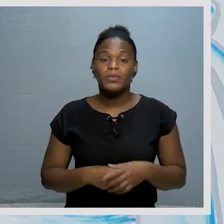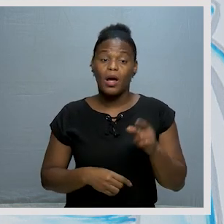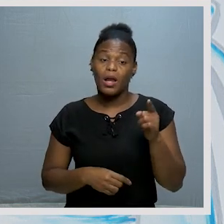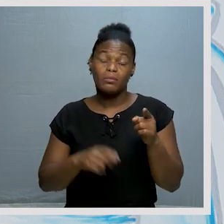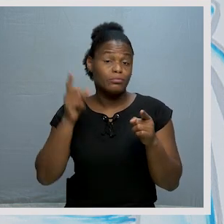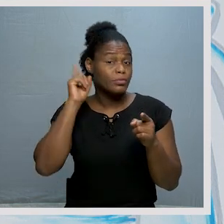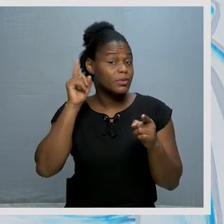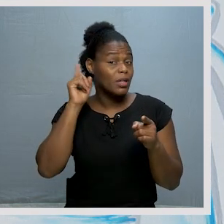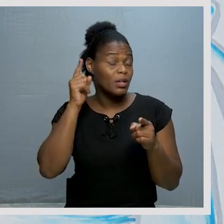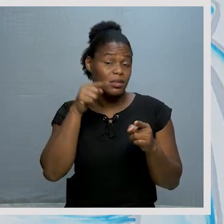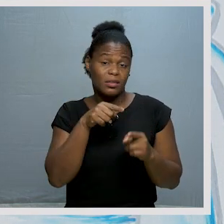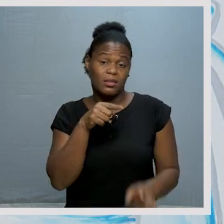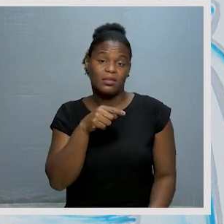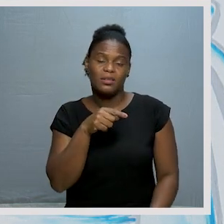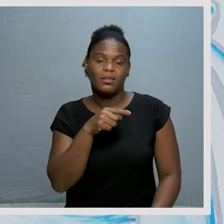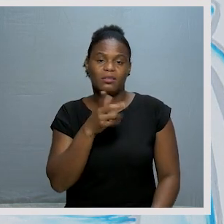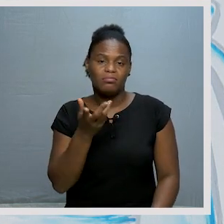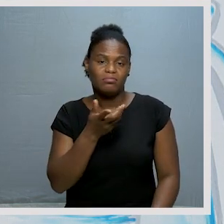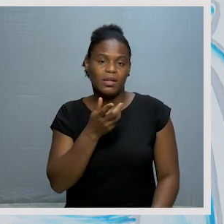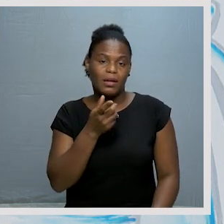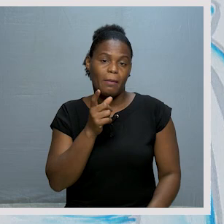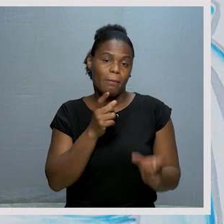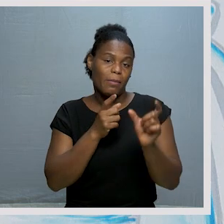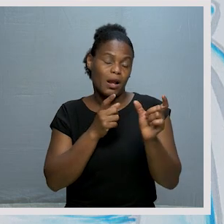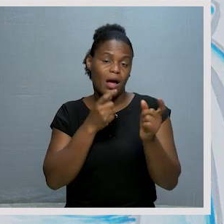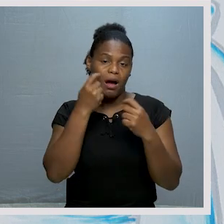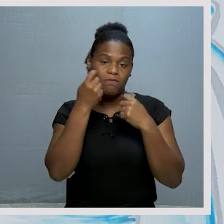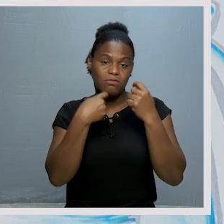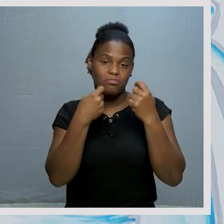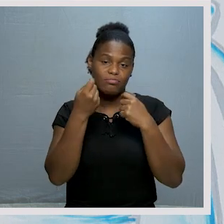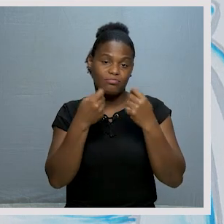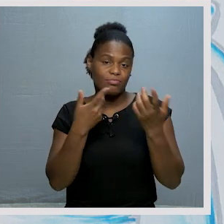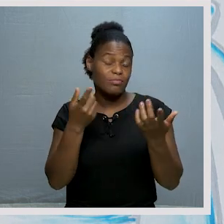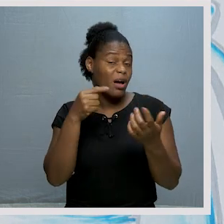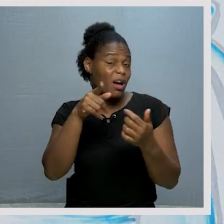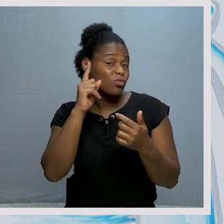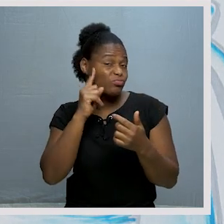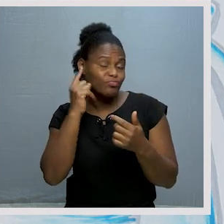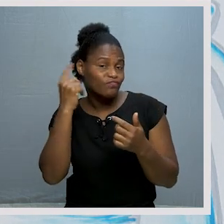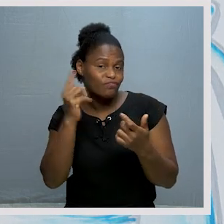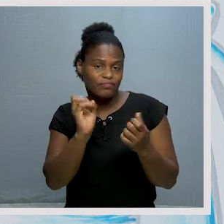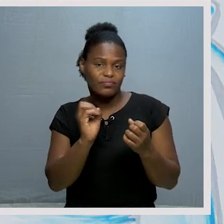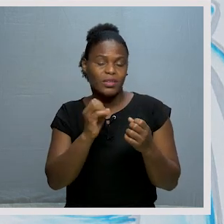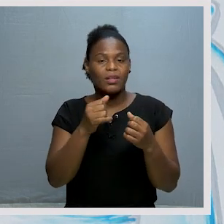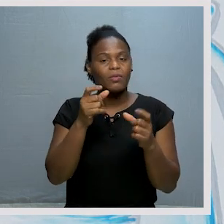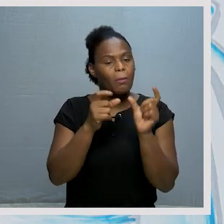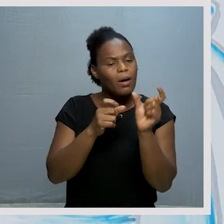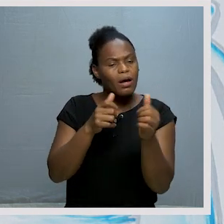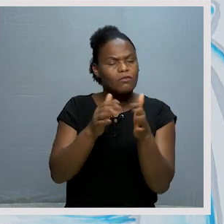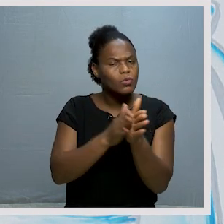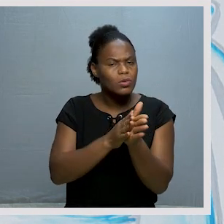é fundamental o quê? Pronunciarmos corretamente todas essas